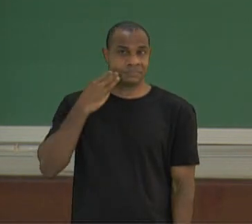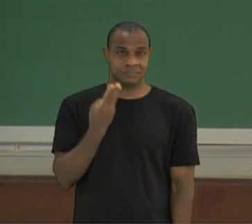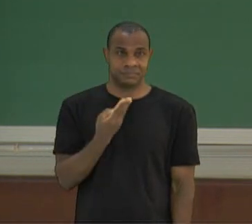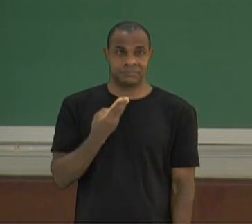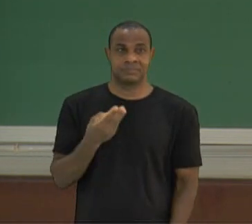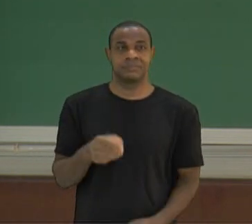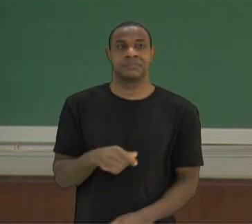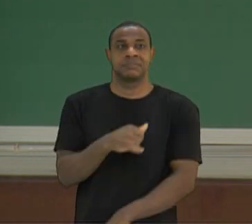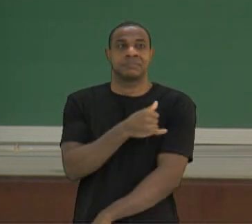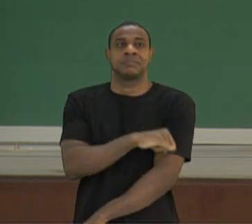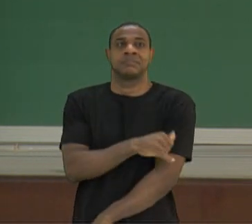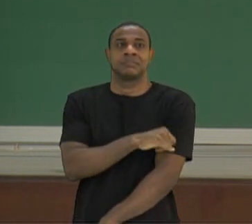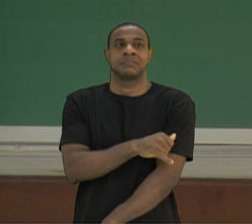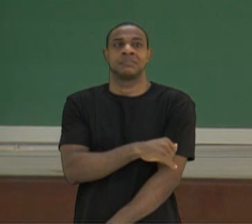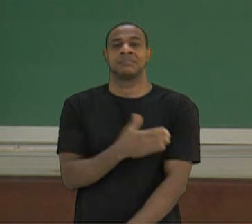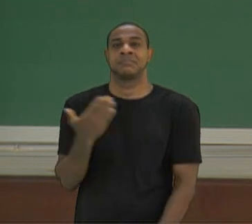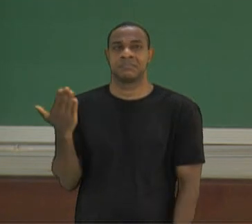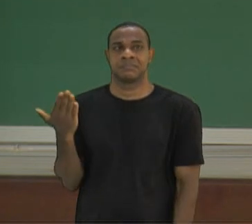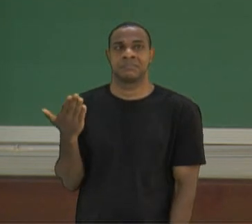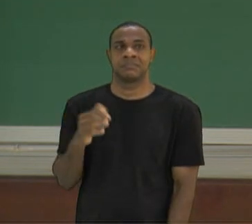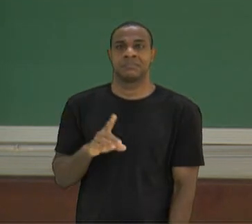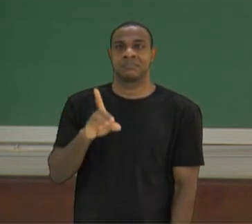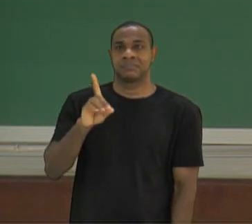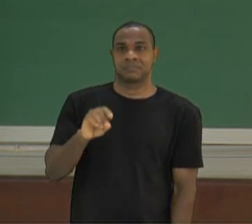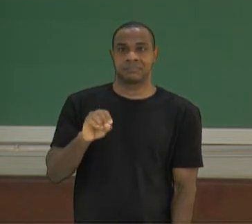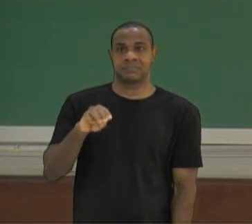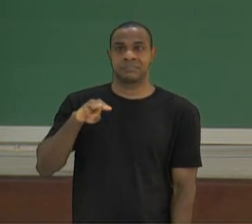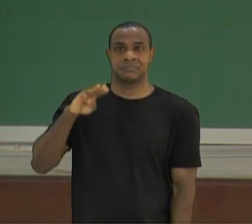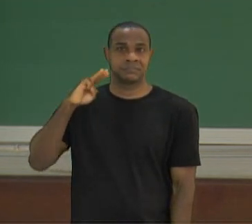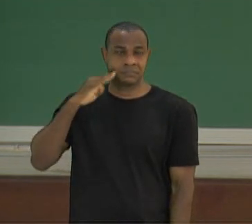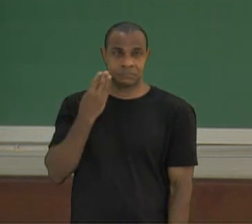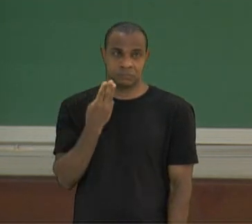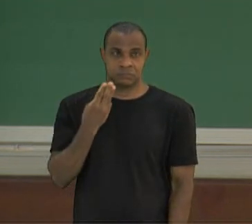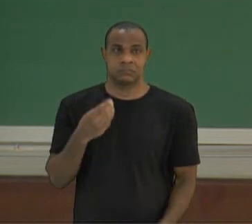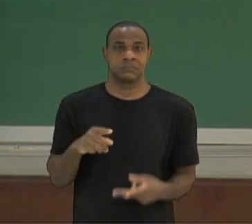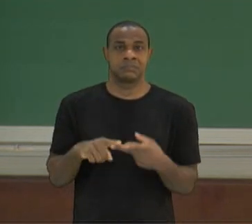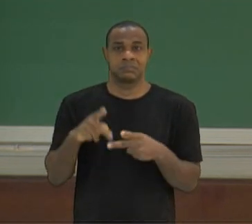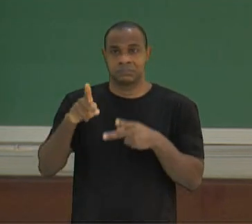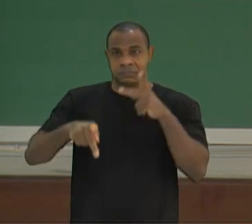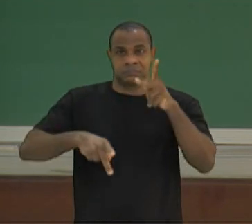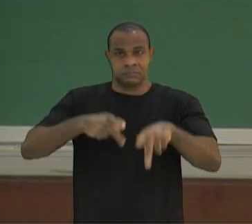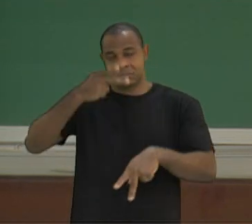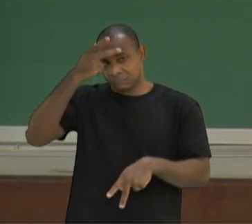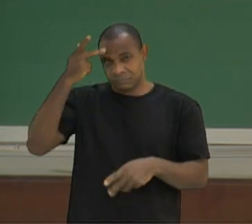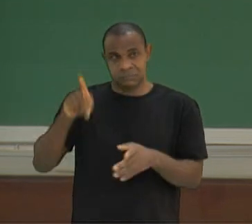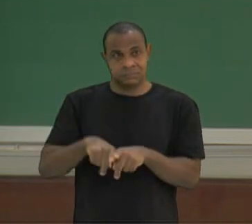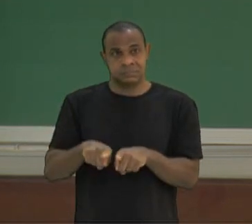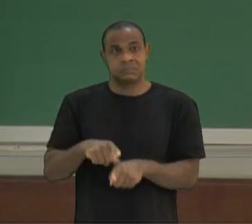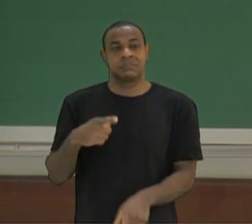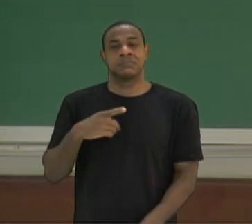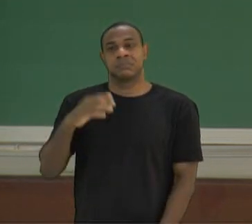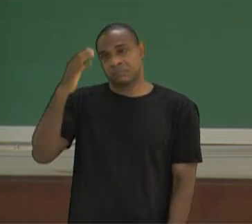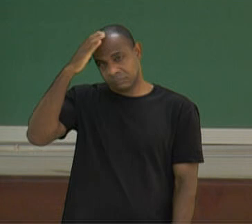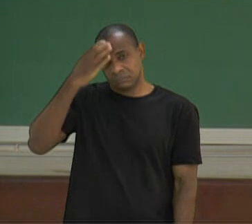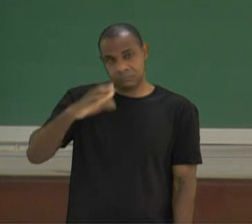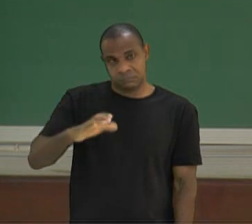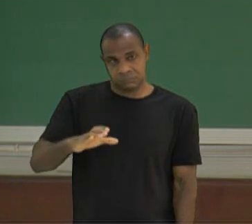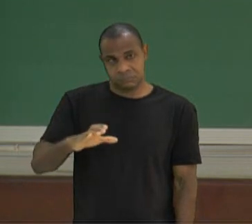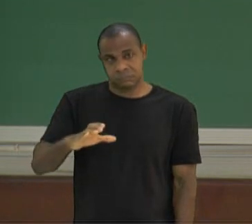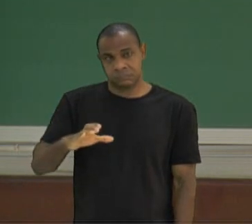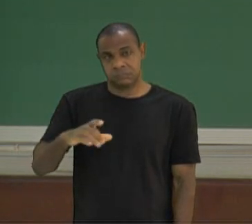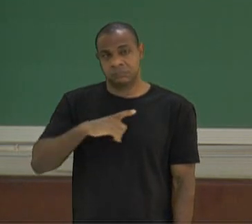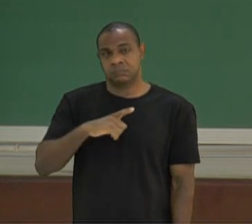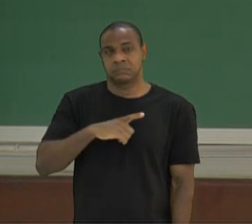de Janeiro, que está lá acima dos 10 milhões de habitantes. E vamos ver aqui o que nós temos. Curitiba, que está ali